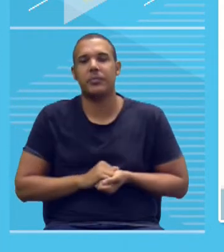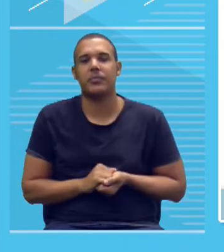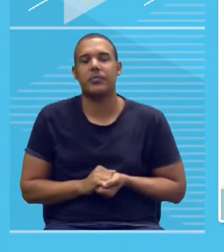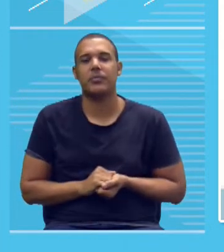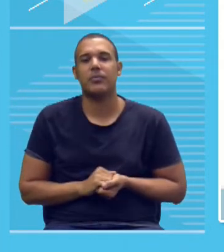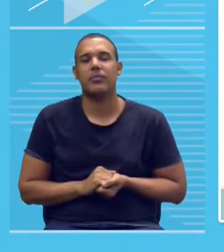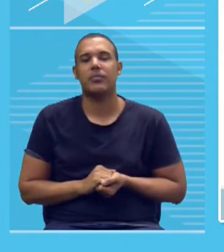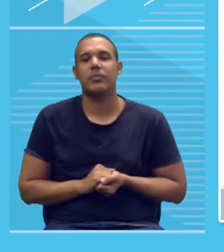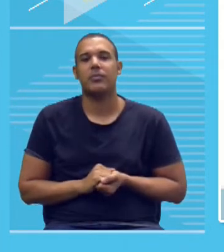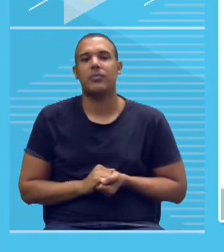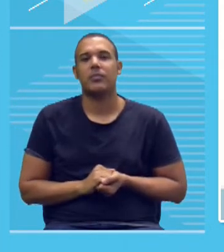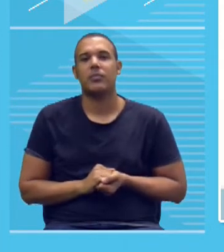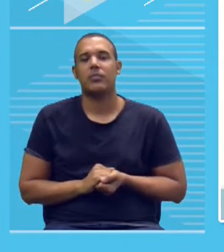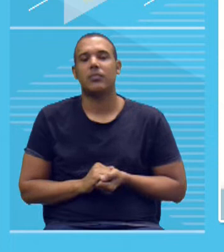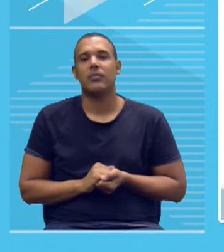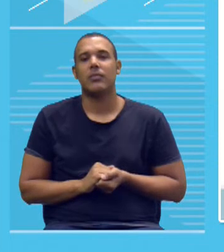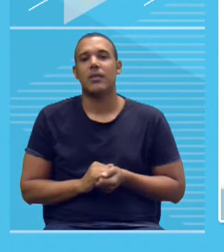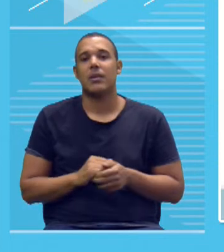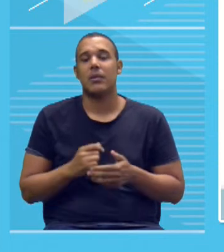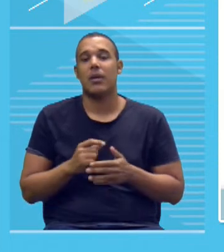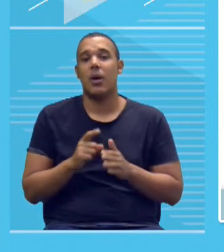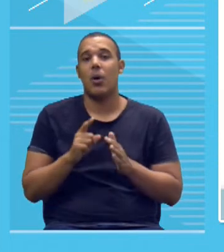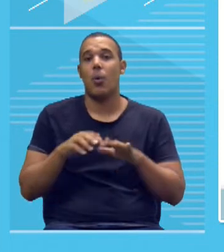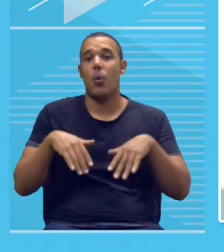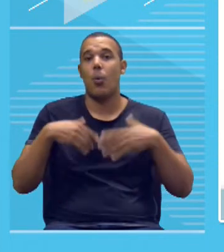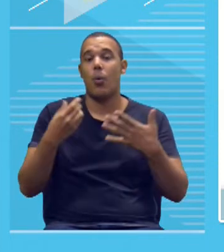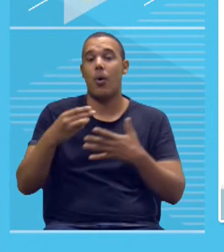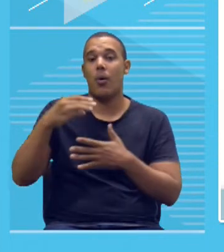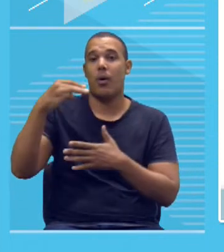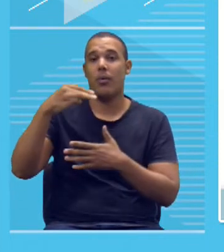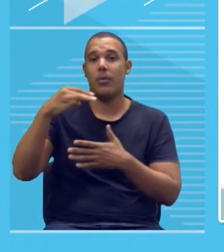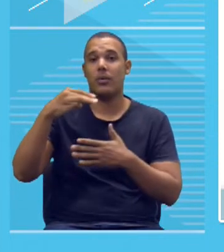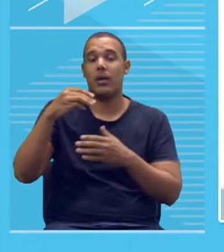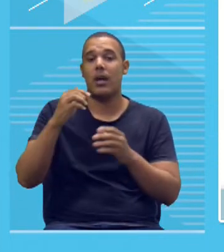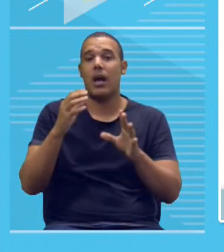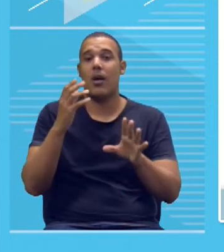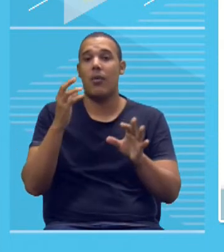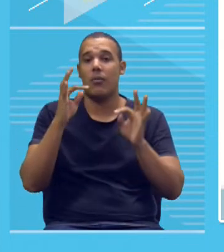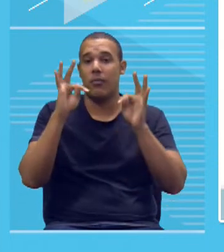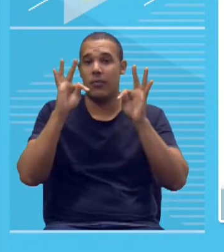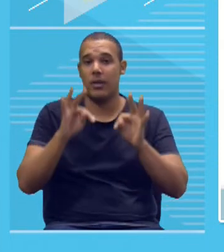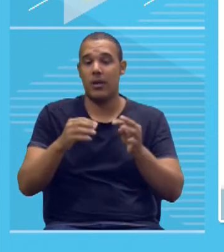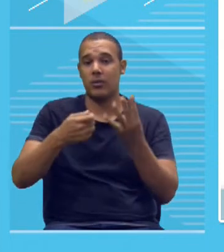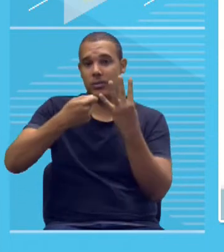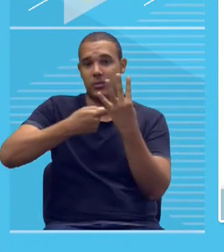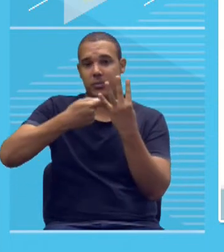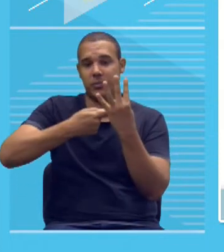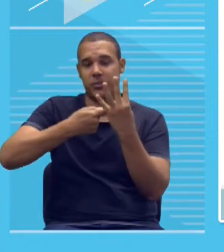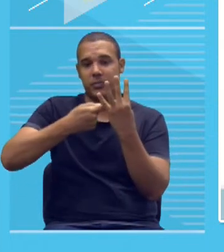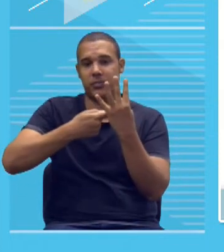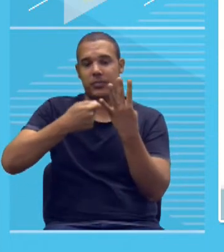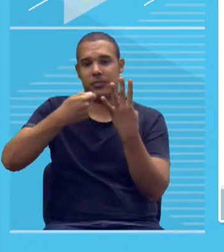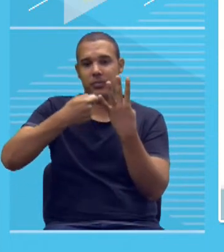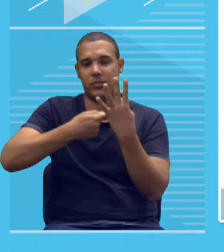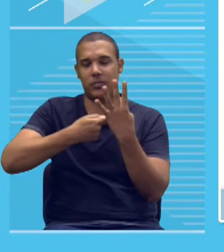a pergunta é Qual é o montante ao final do processo ao final dos quatro meses é